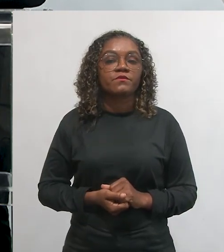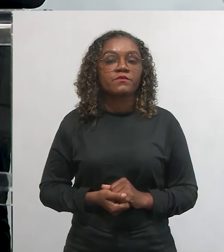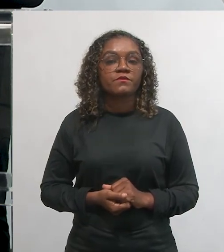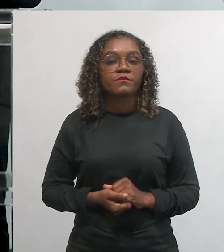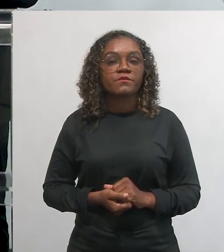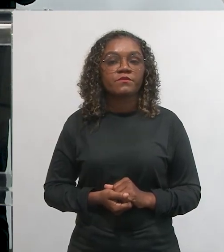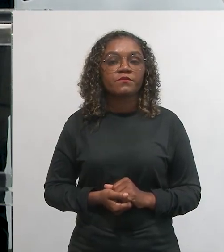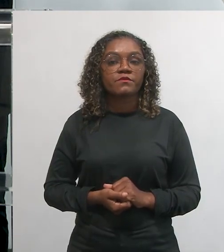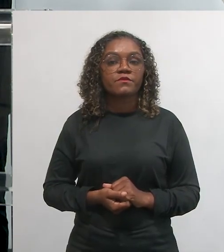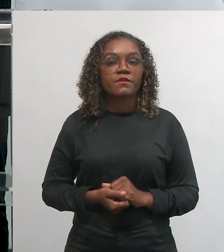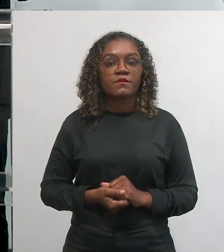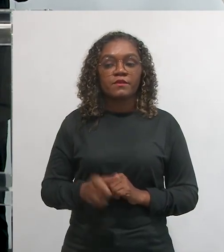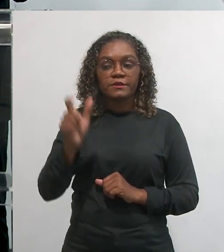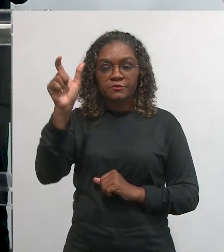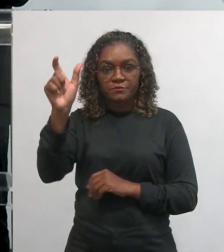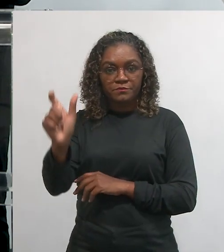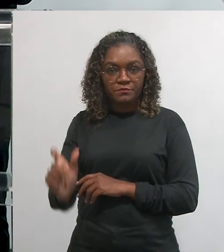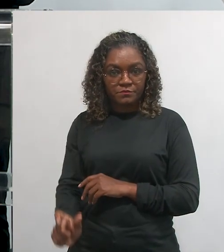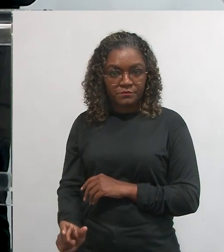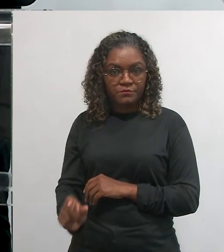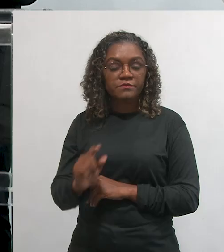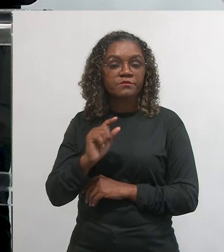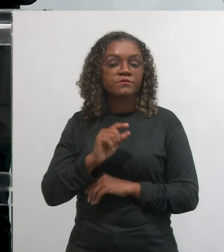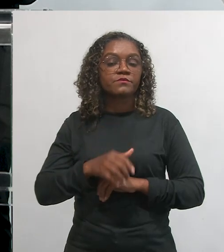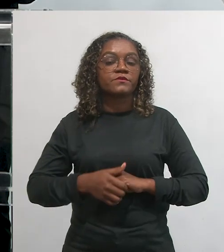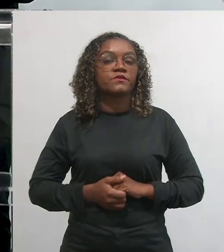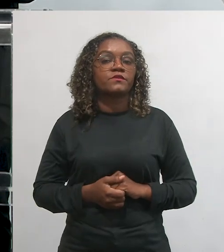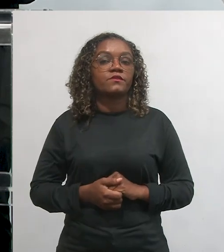que o indivíduo